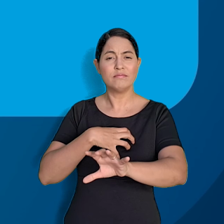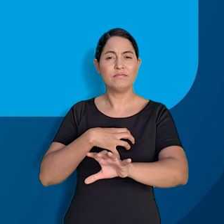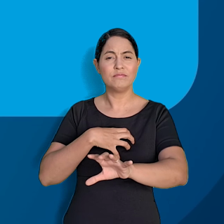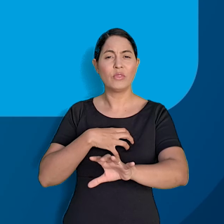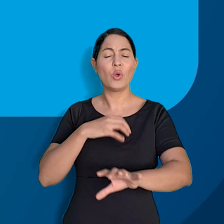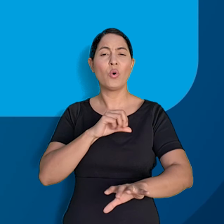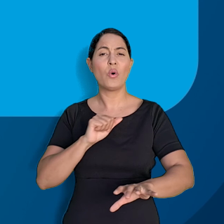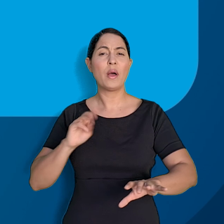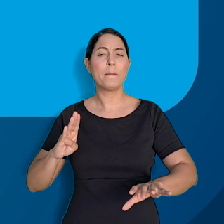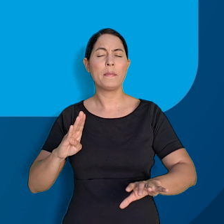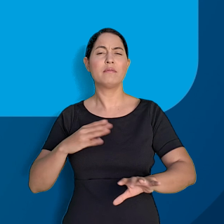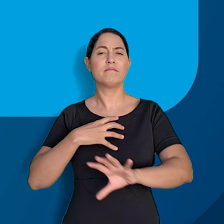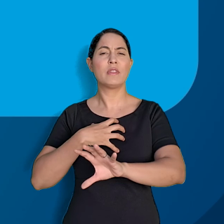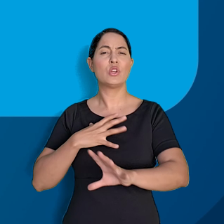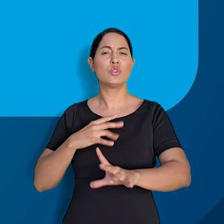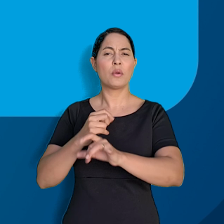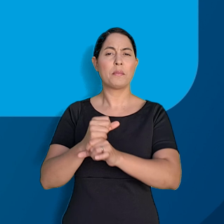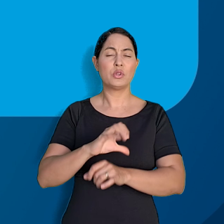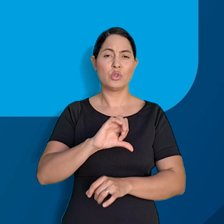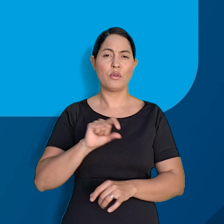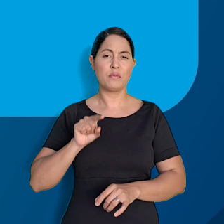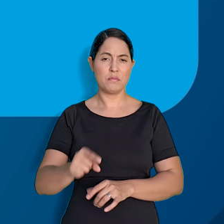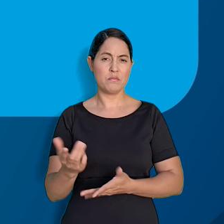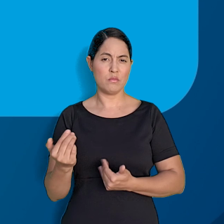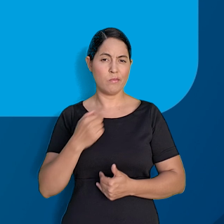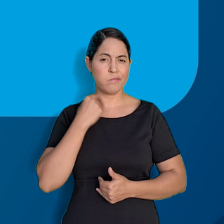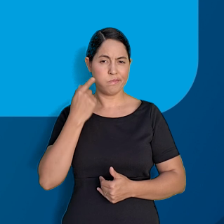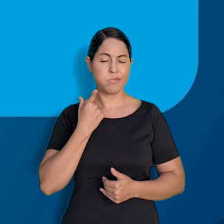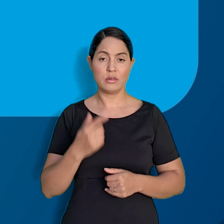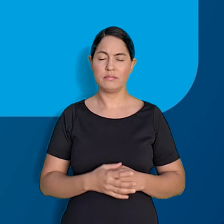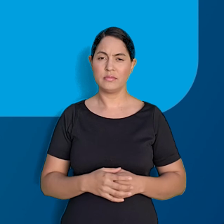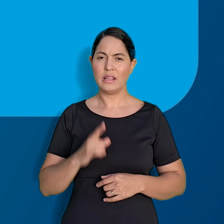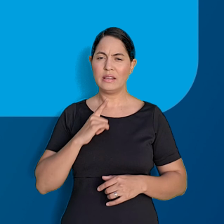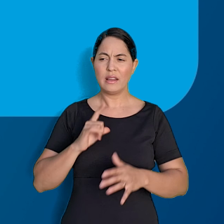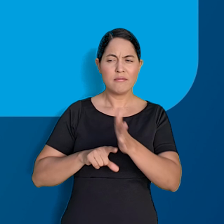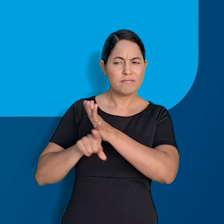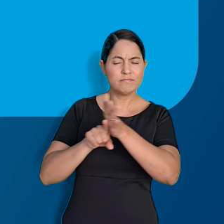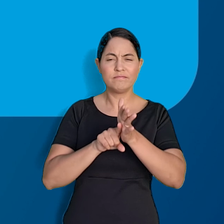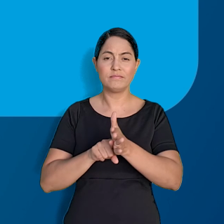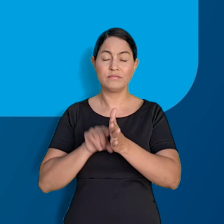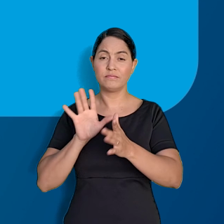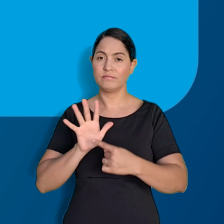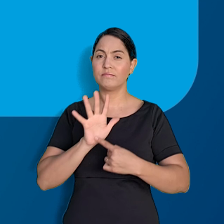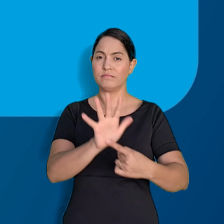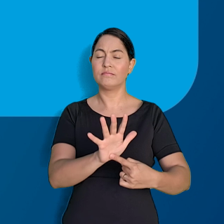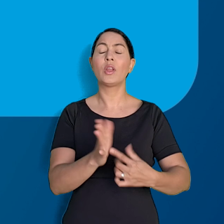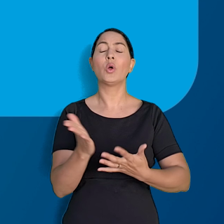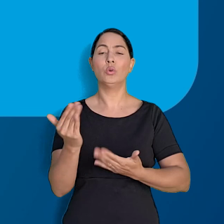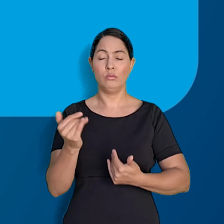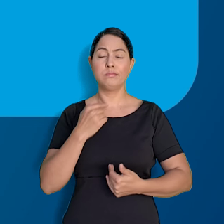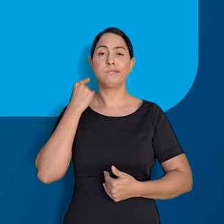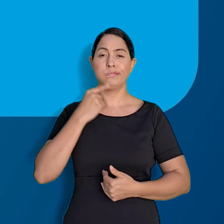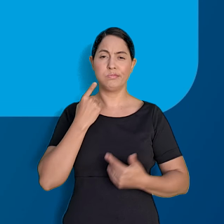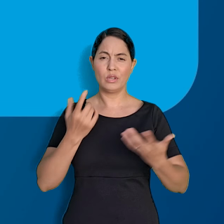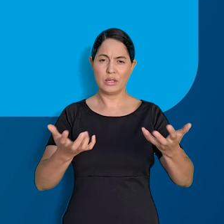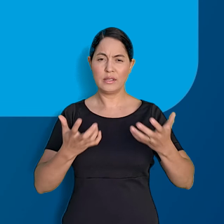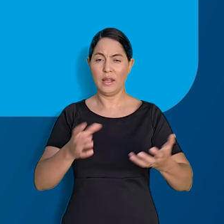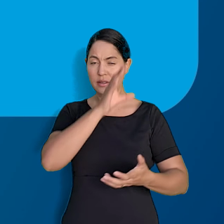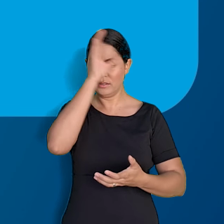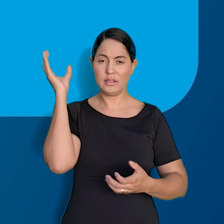mais de 9.000 jovens advogados. O levantamento confirmou aquilo que a convivência já mostrava. A jovem advocacia